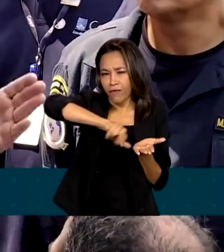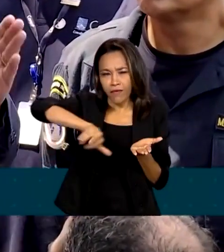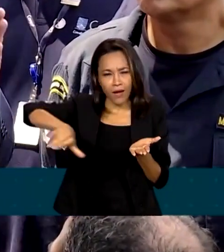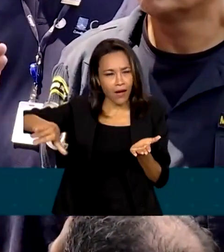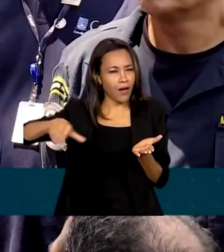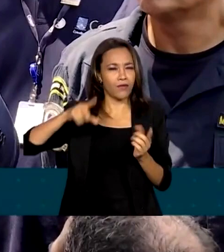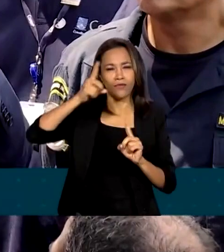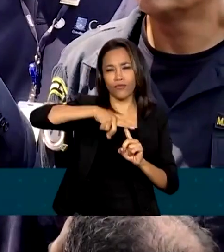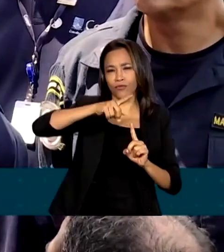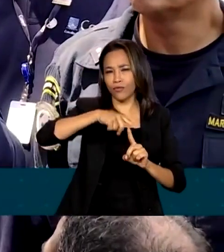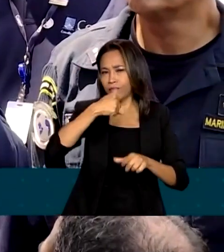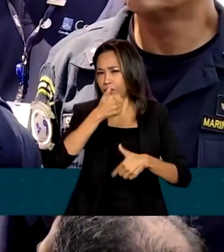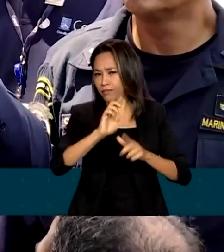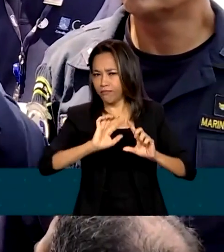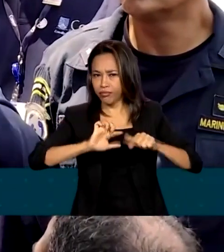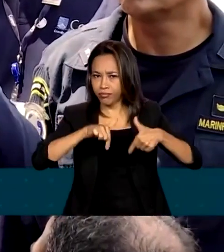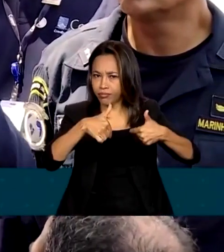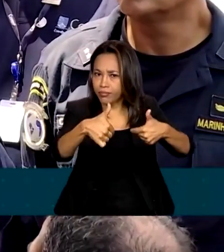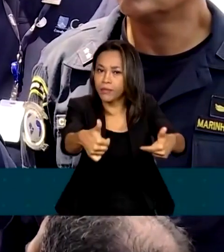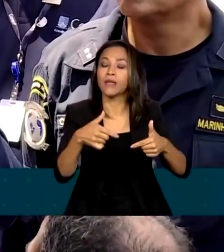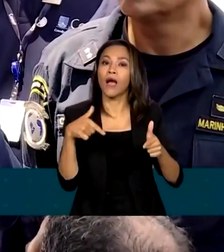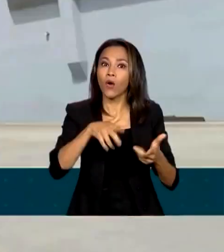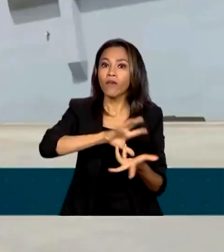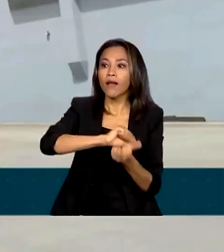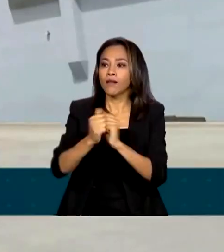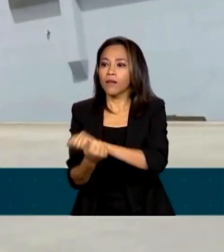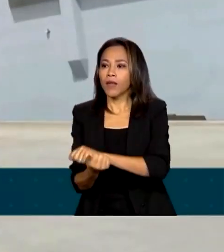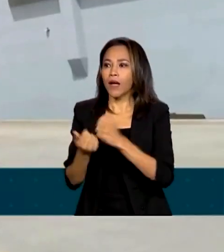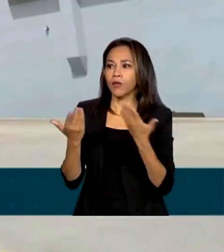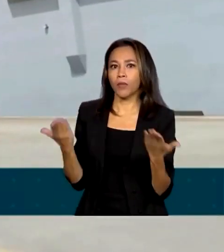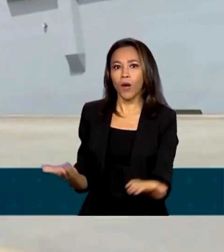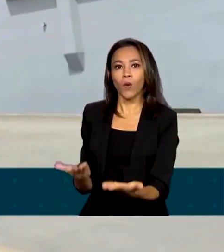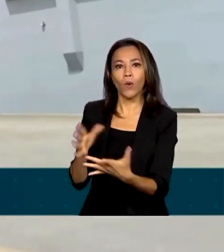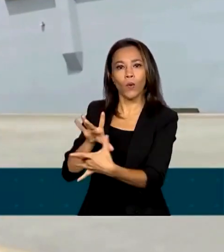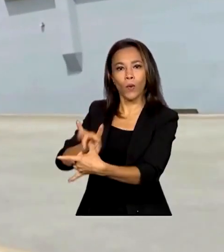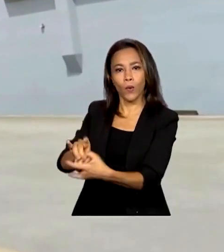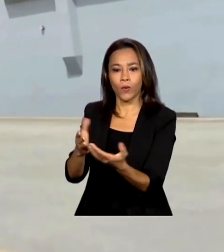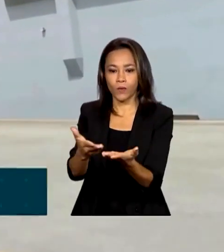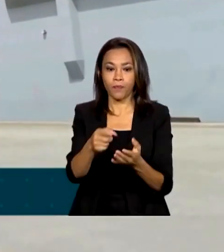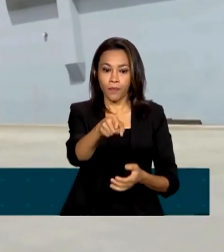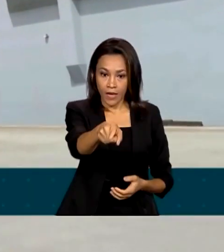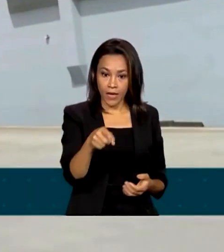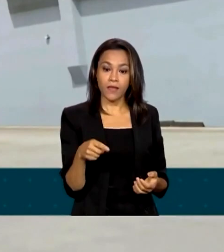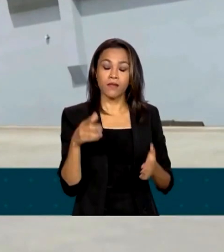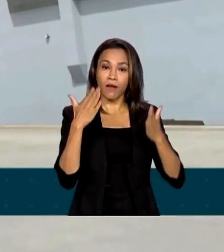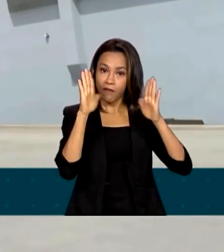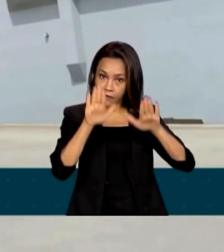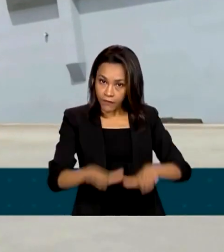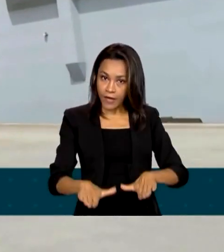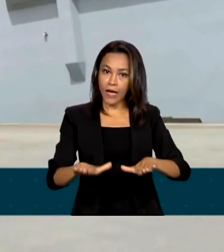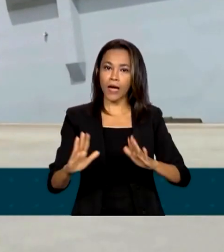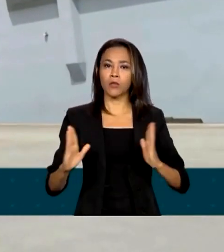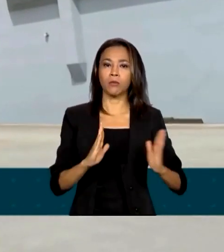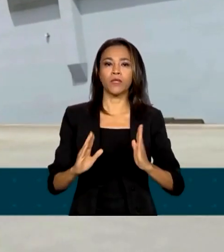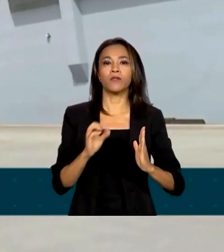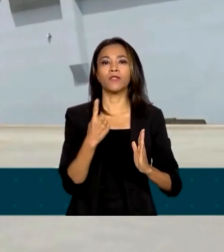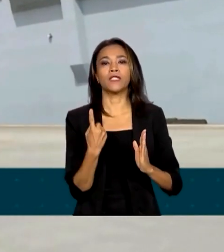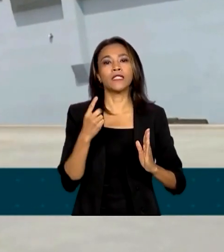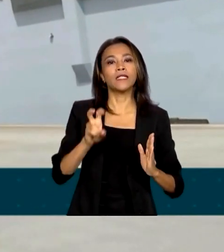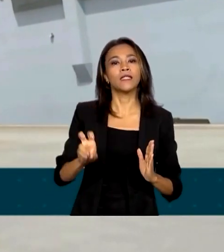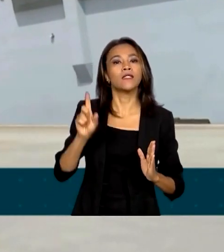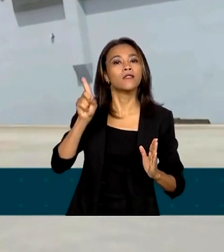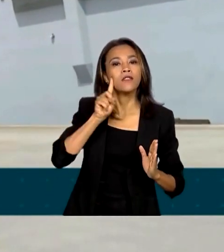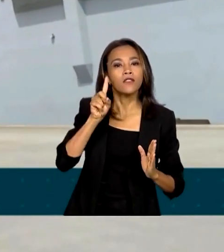uso, e agora ele foi adaptado para essa situação de emergência. Este navio vai ficar atracado aqui por cerca de 15 dias e com